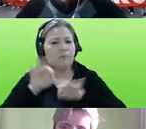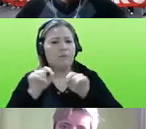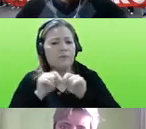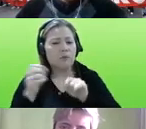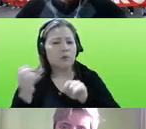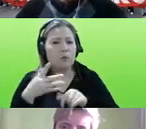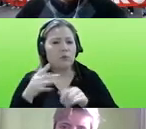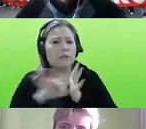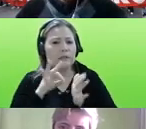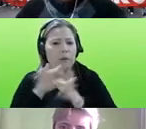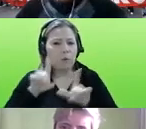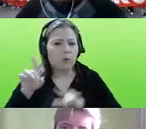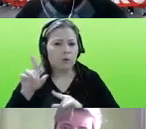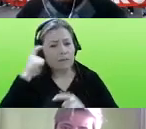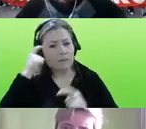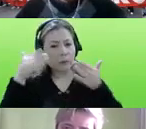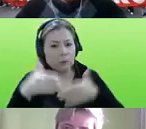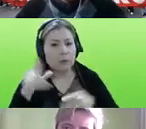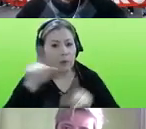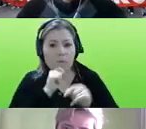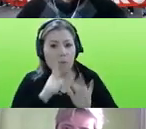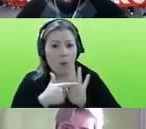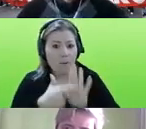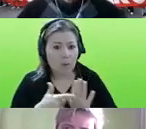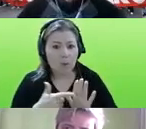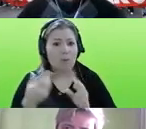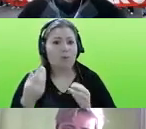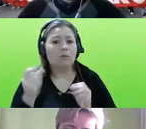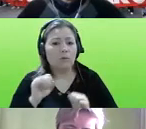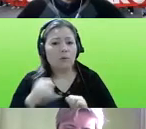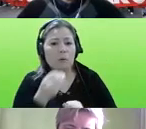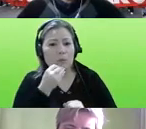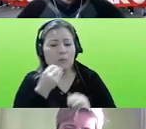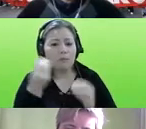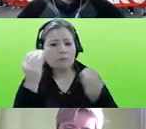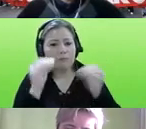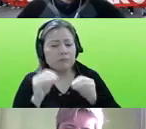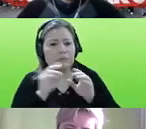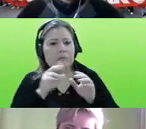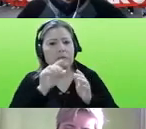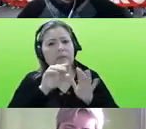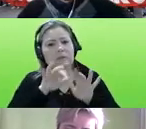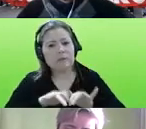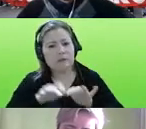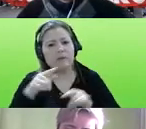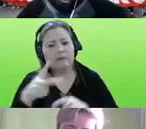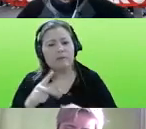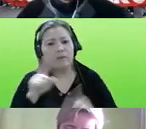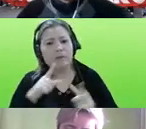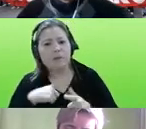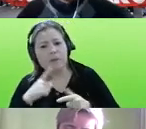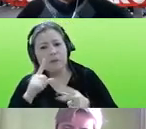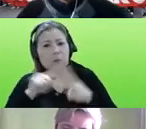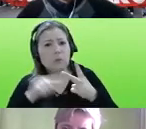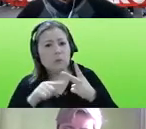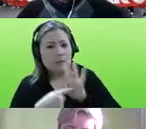E, sobretudo, pensando nisso, quem não apresentou ainda, tem a oportunidade de se inscrever, não é? Quem tiver duas apresentações